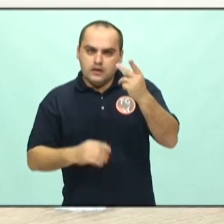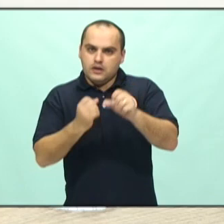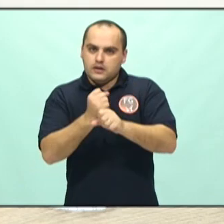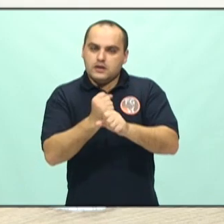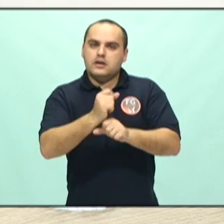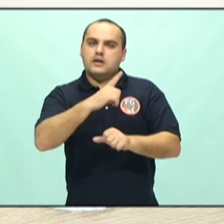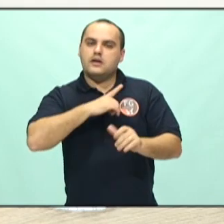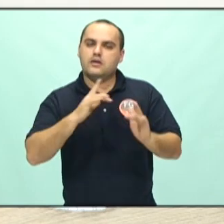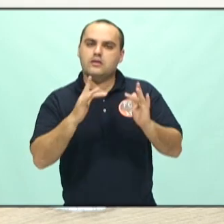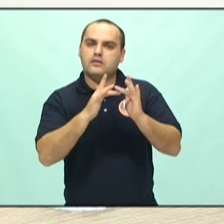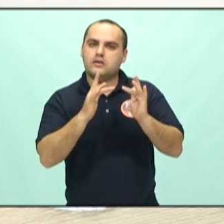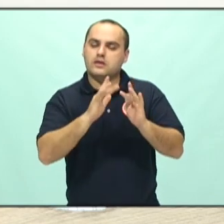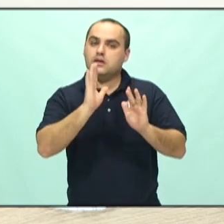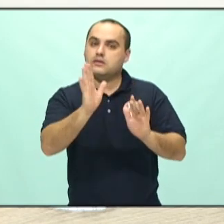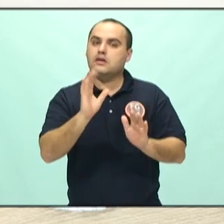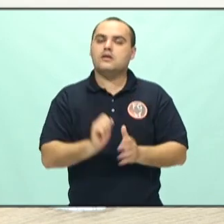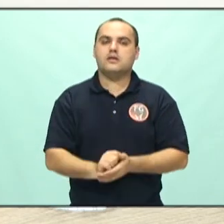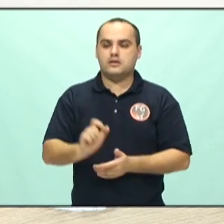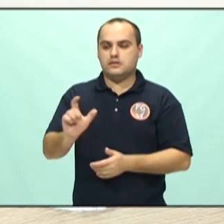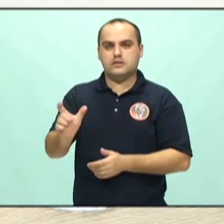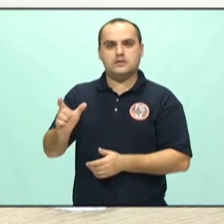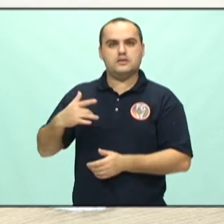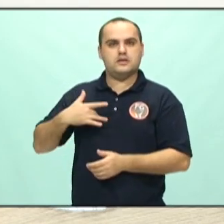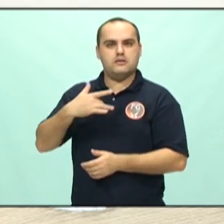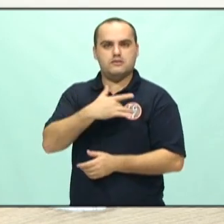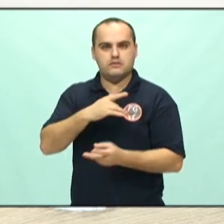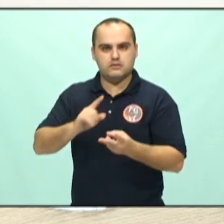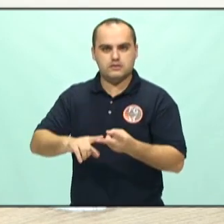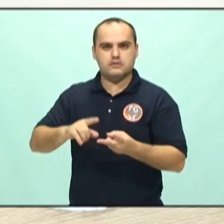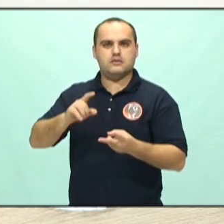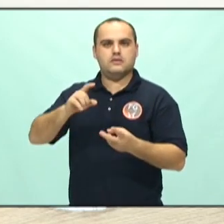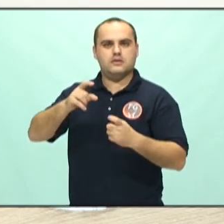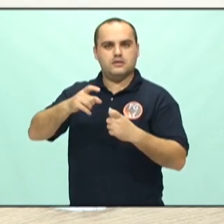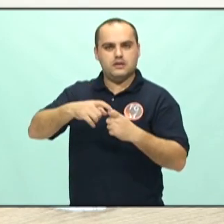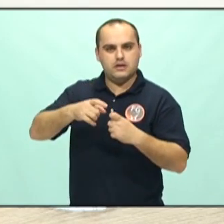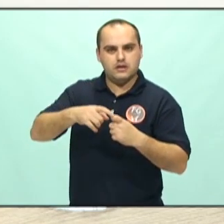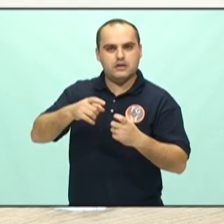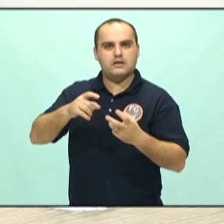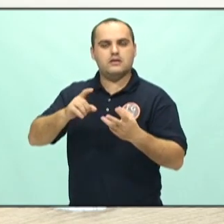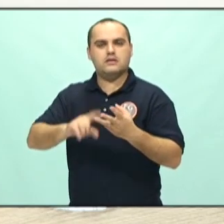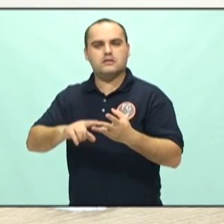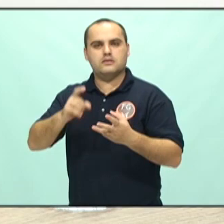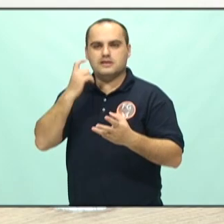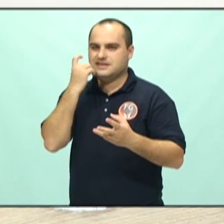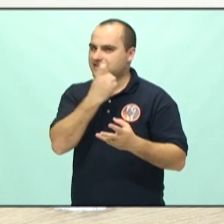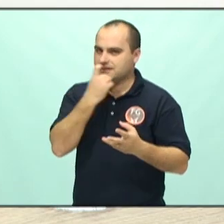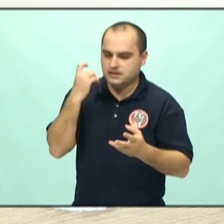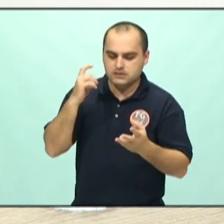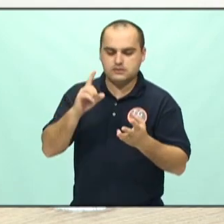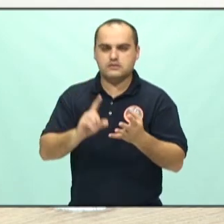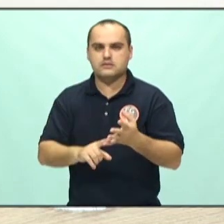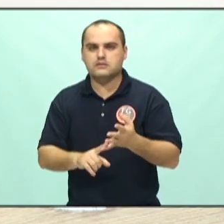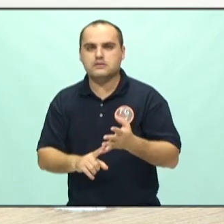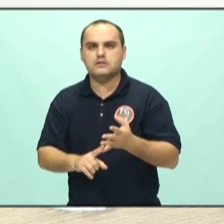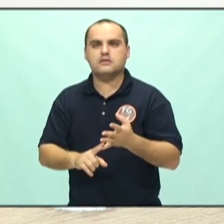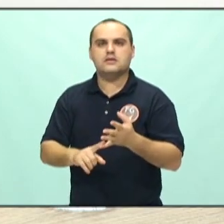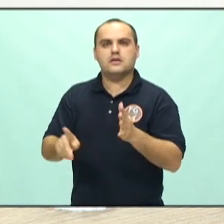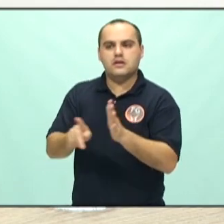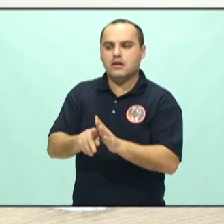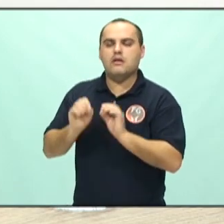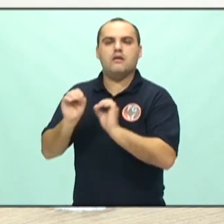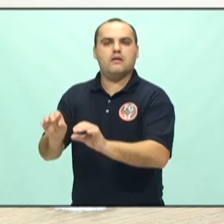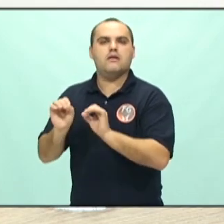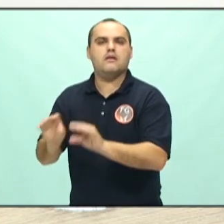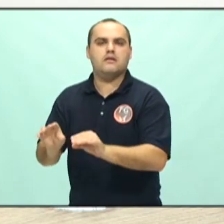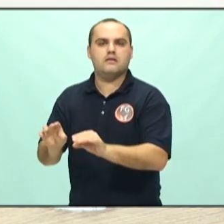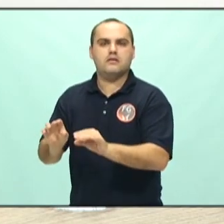convênios, como plano de saúde, convênios médicos, odontológicos, convênios de ensino, que